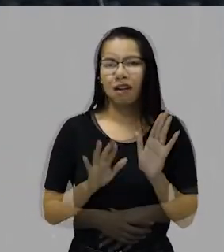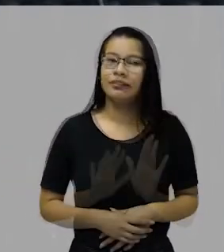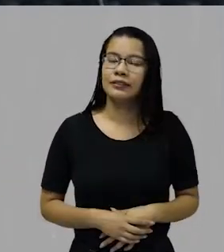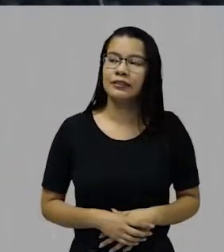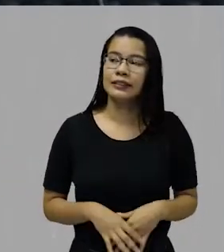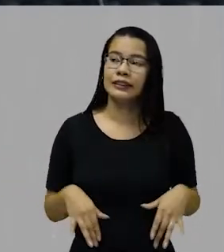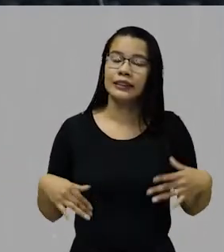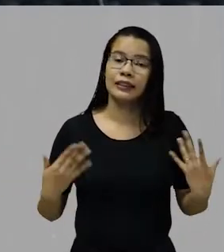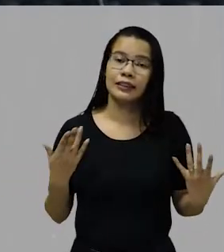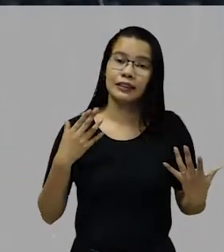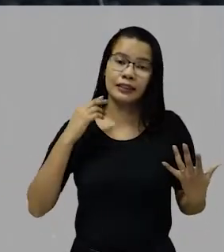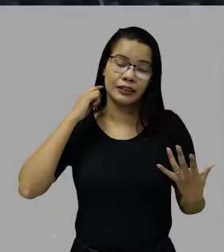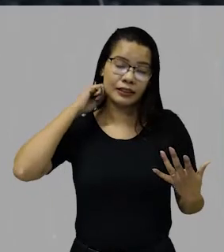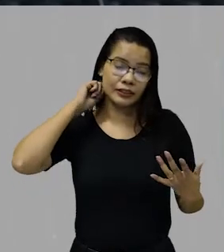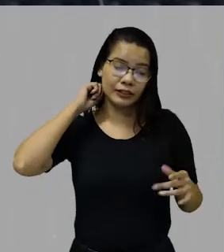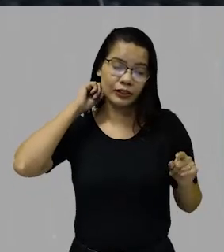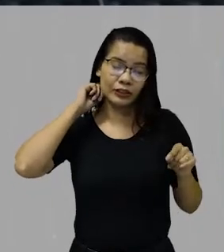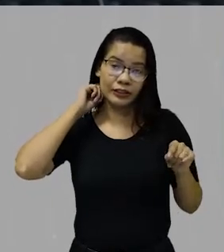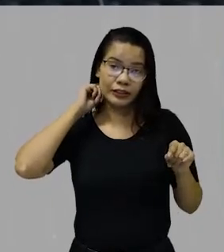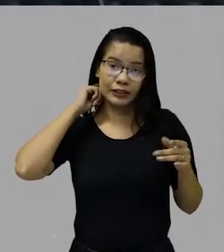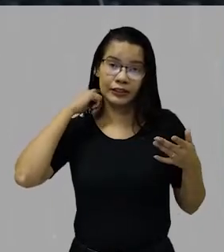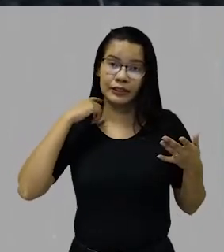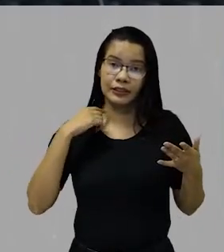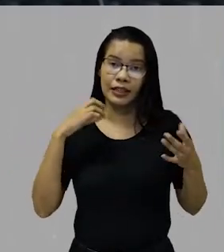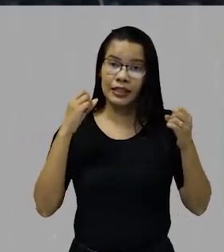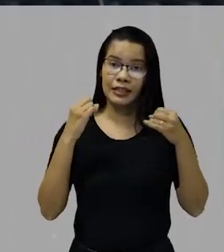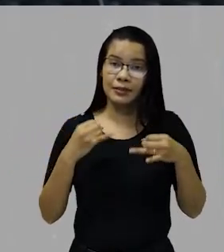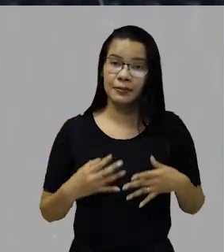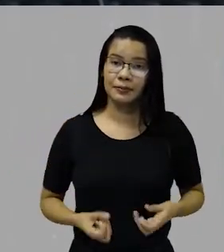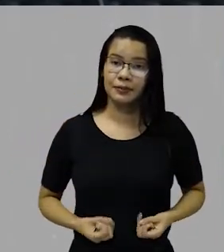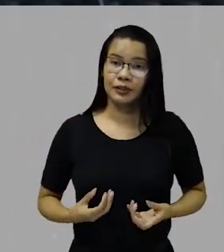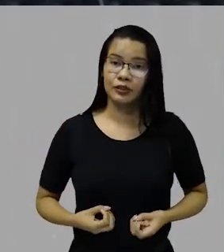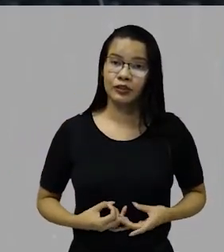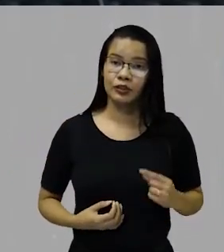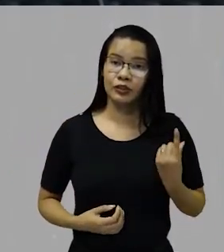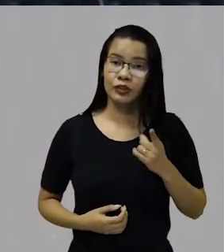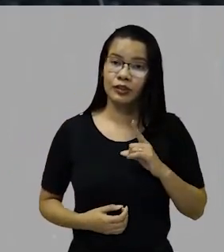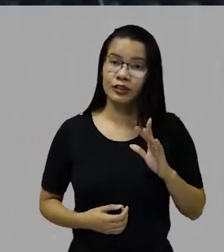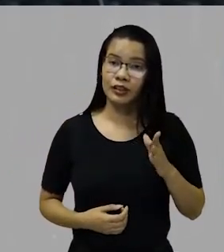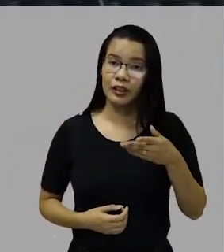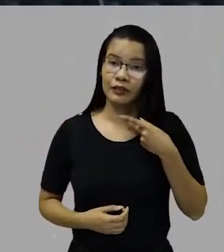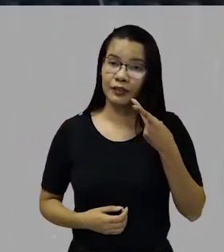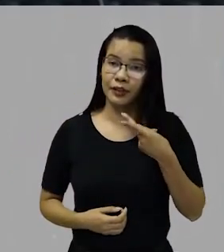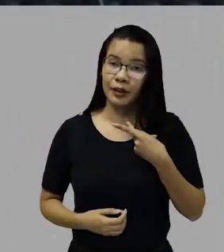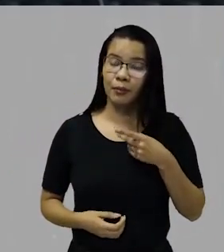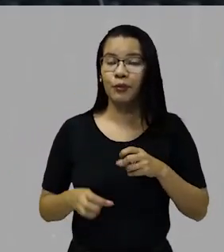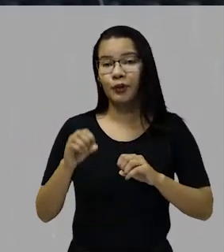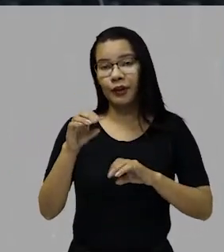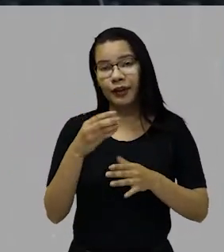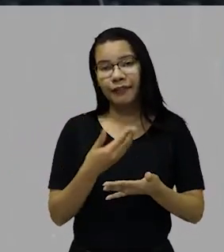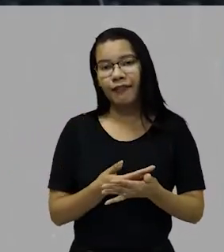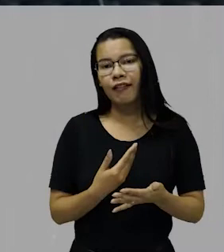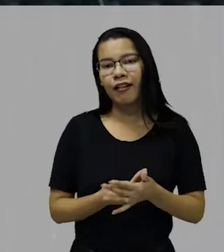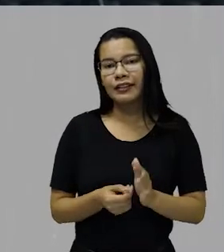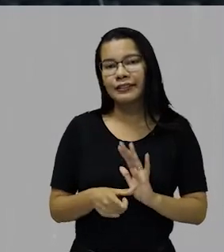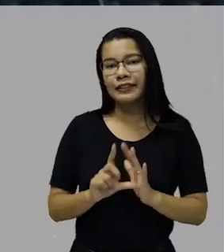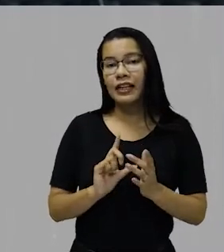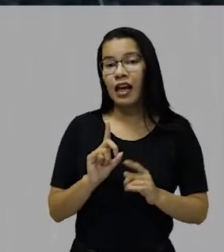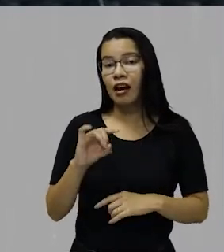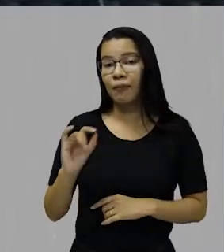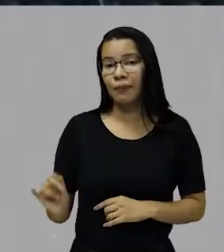tá bom? Então, gente, aí, nesse caso, essas expressões aí que nós já até falamos em aulas anteriores, devem ser importantes para